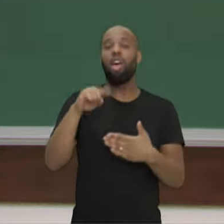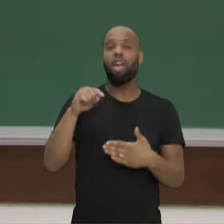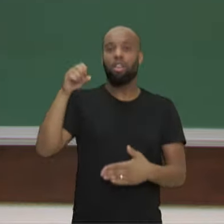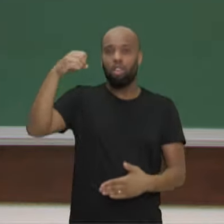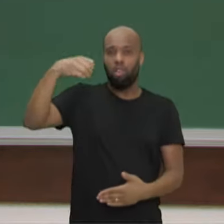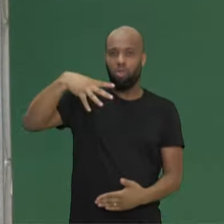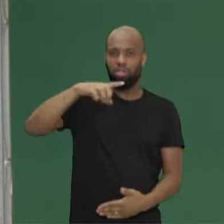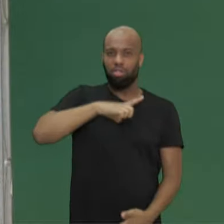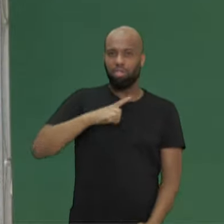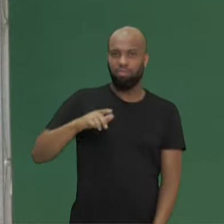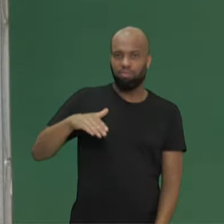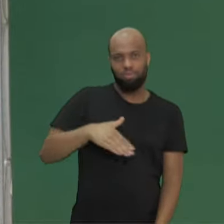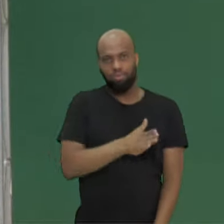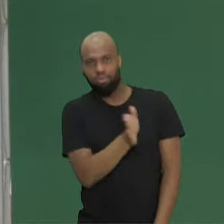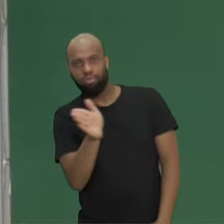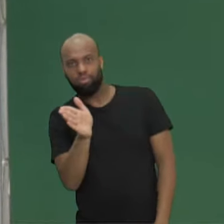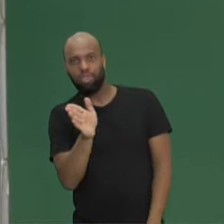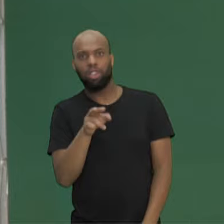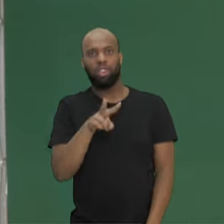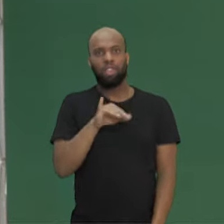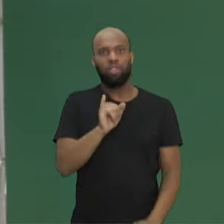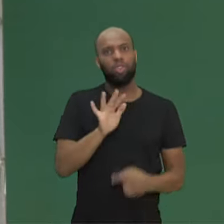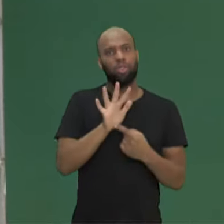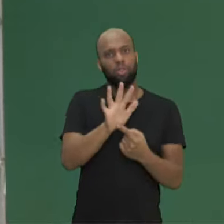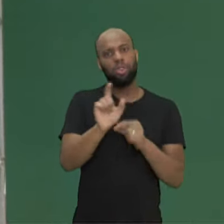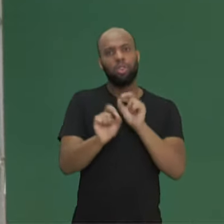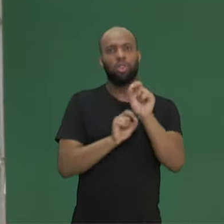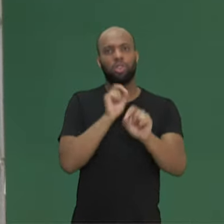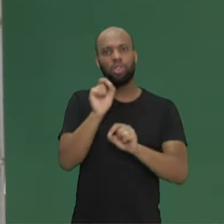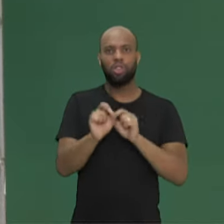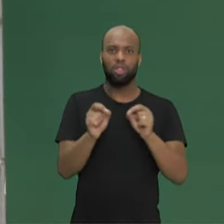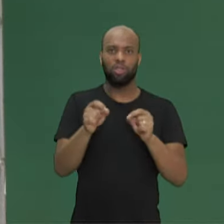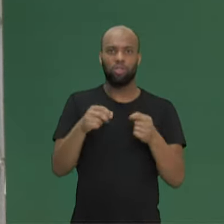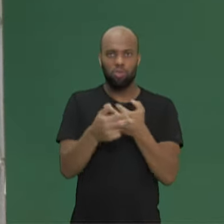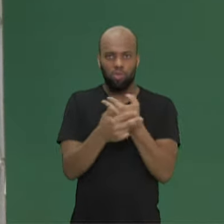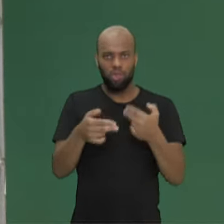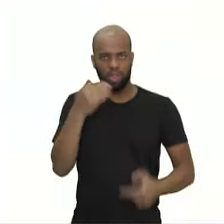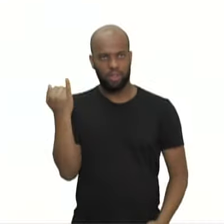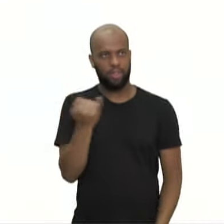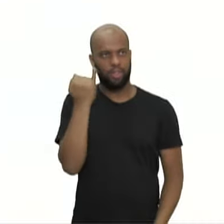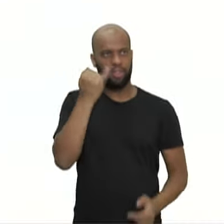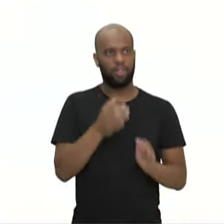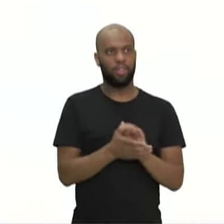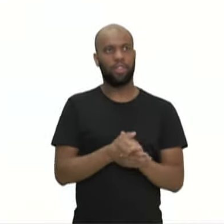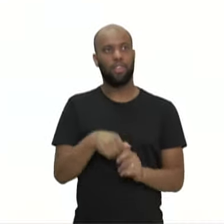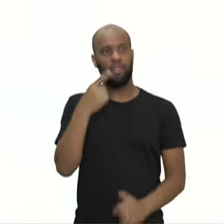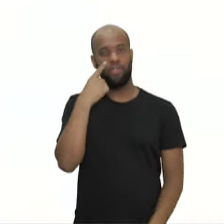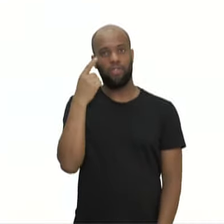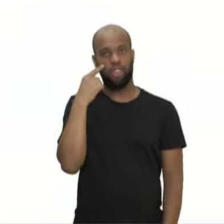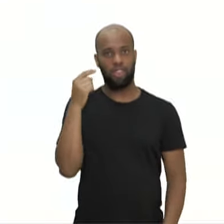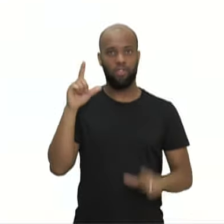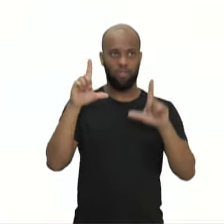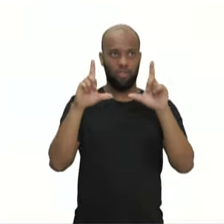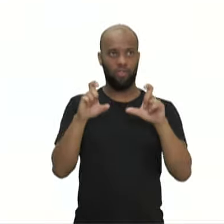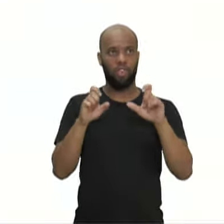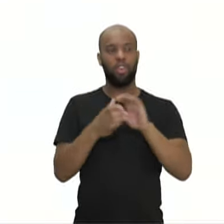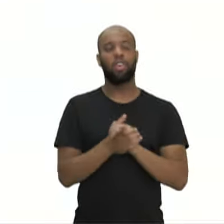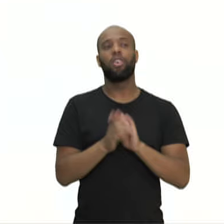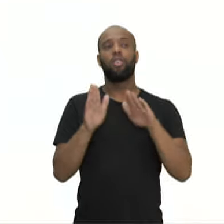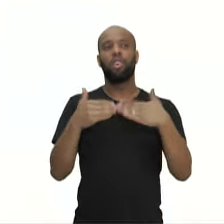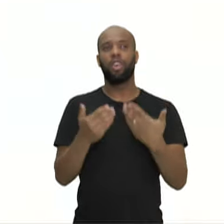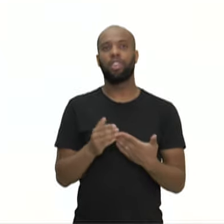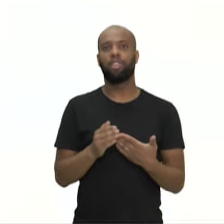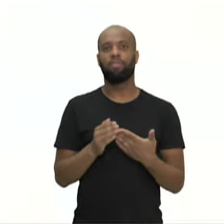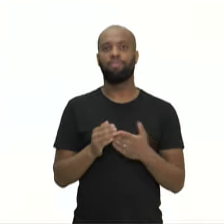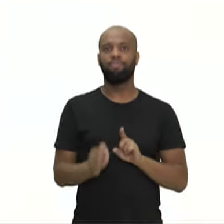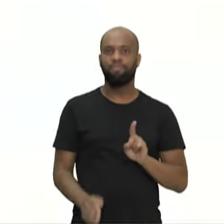curvinha, tá? E essa curvinha vai destacar esses focos. Vamos ver a foto. Olha só, né? Esse aqui é